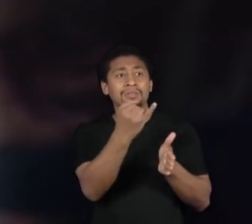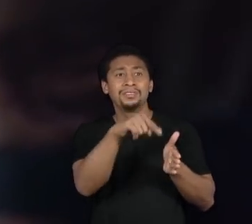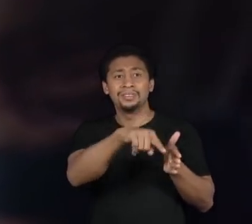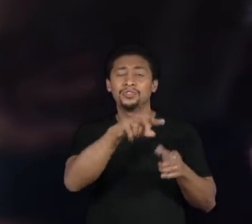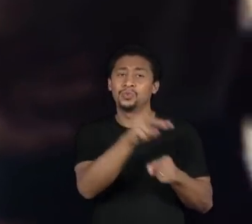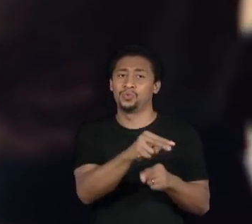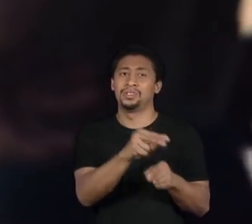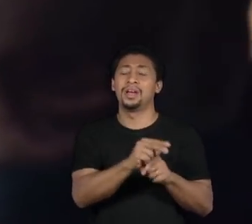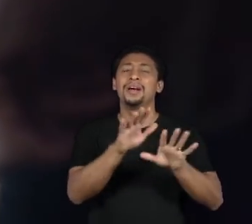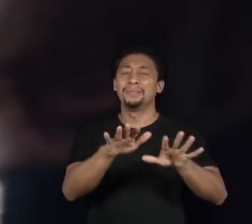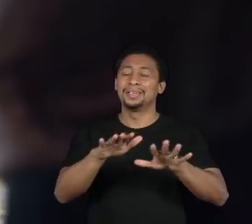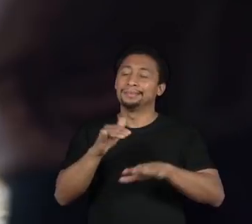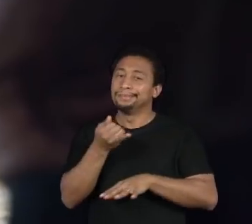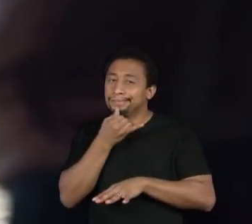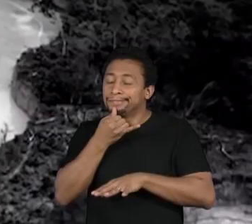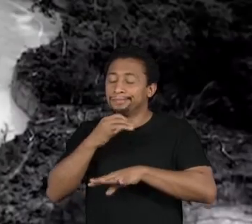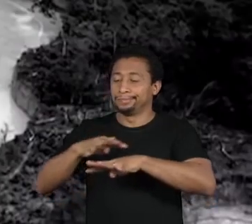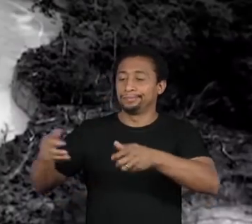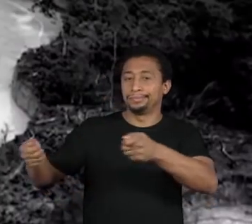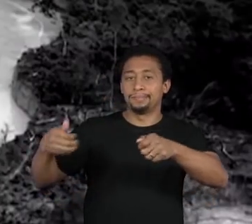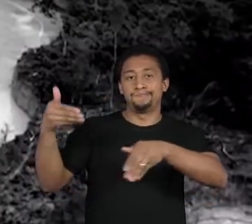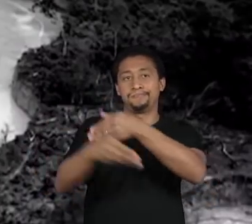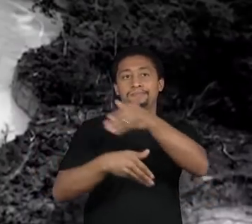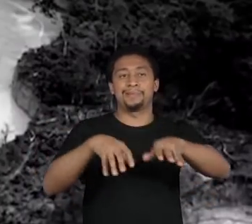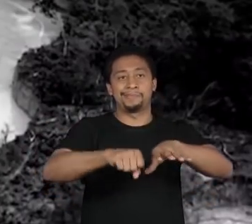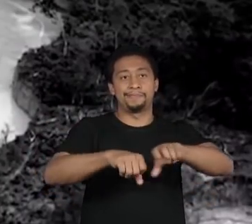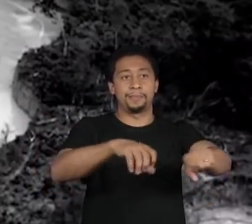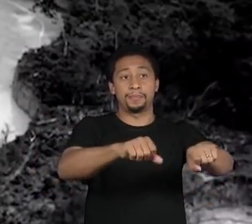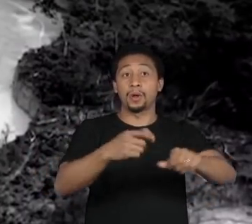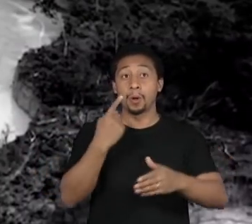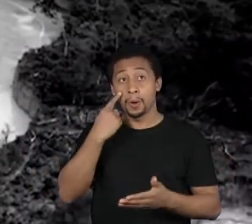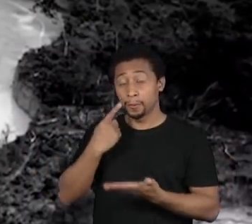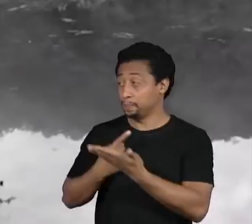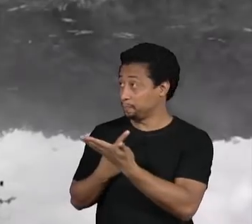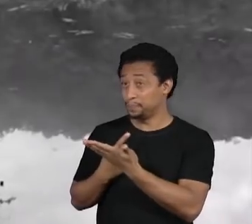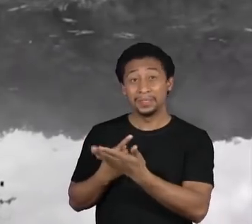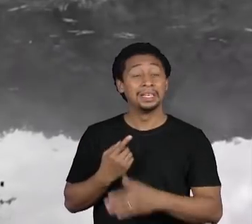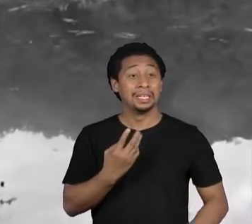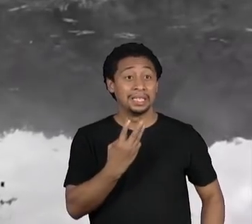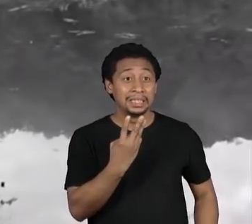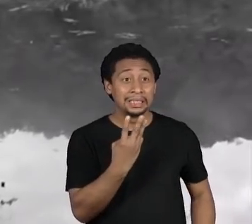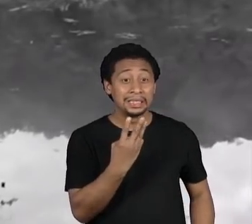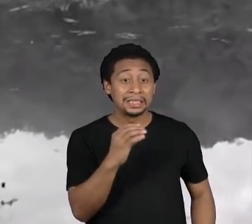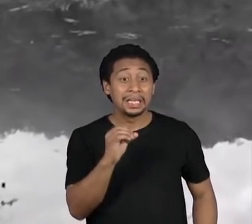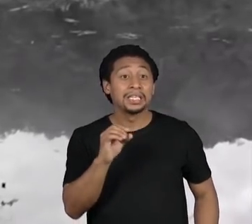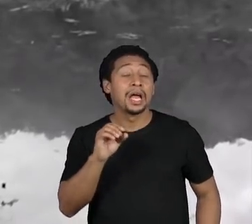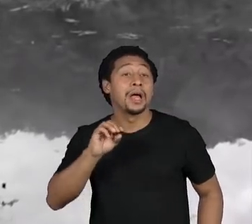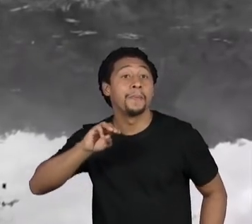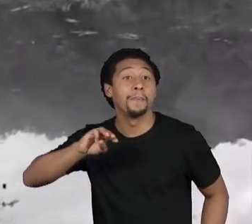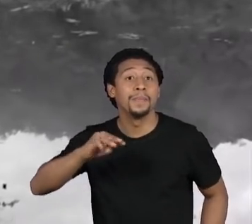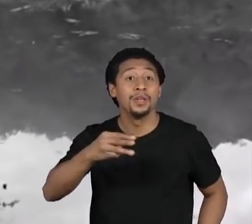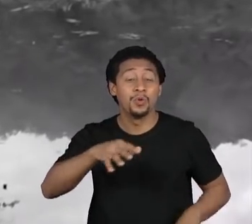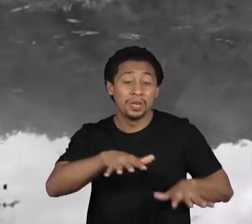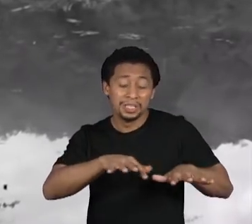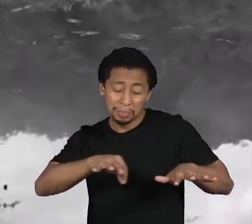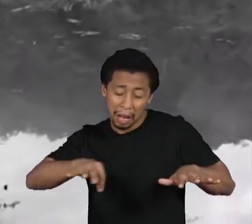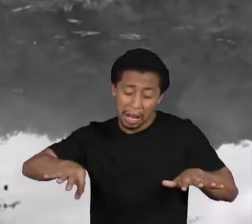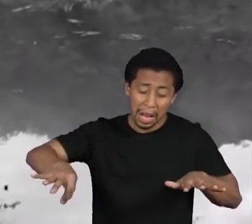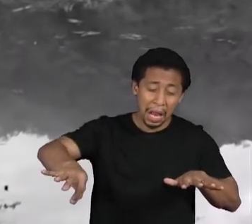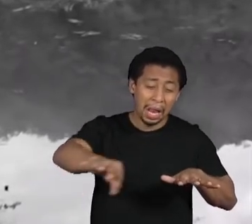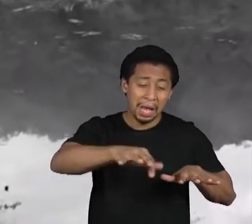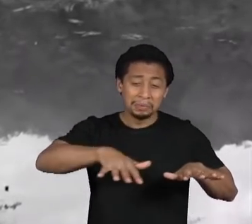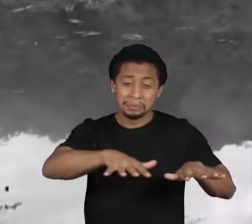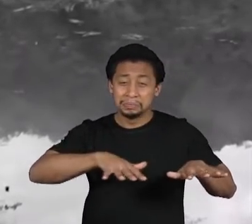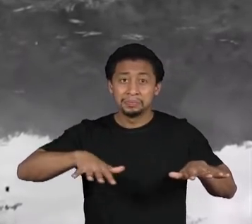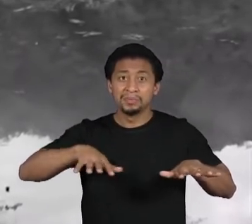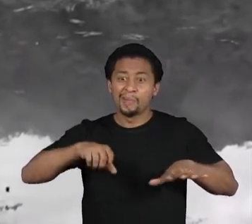cerca de 3 milhões de hectares, 34% da área total requeridos para a extração mineral em 500